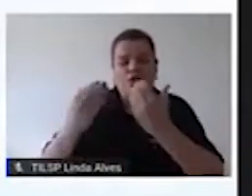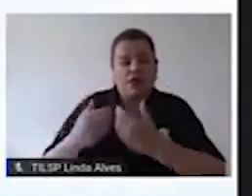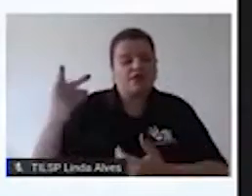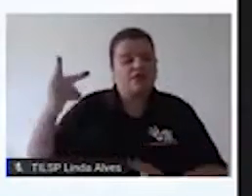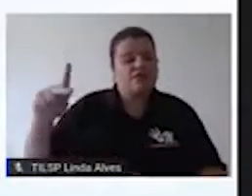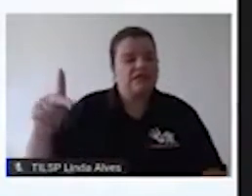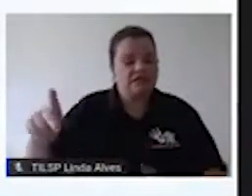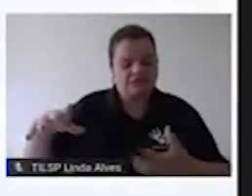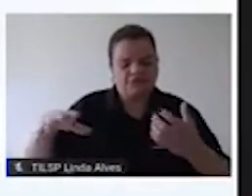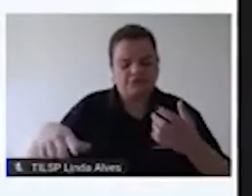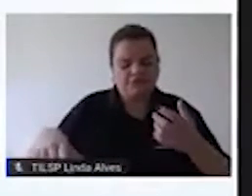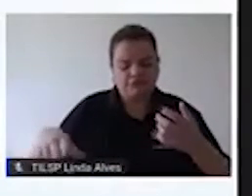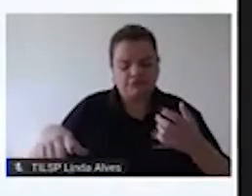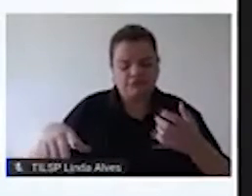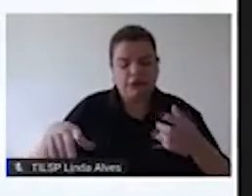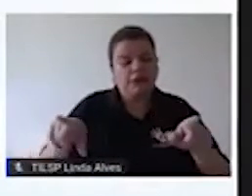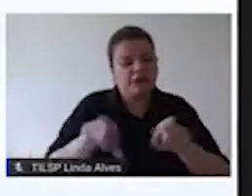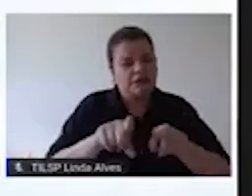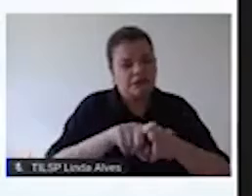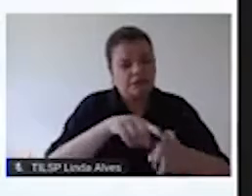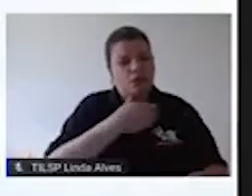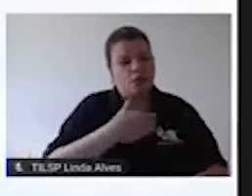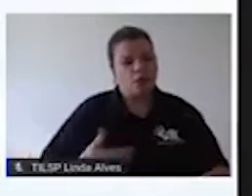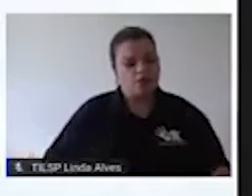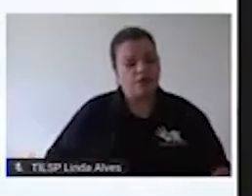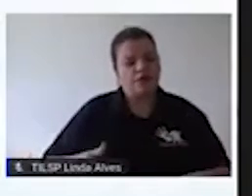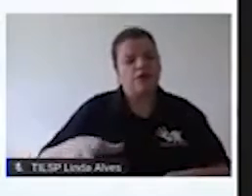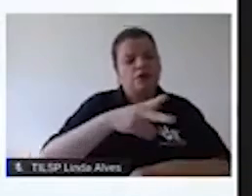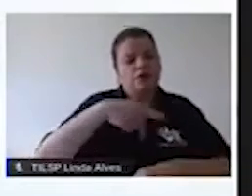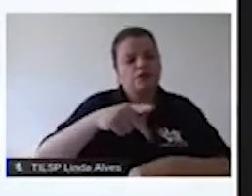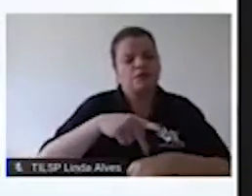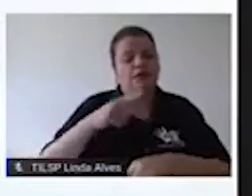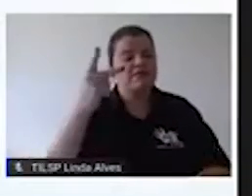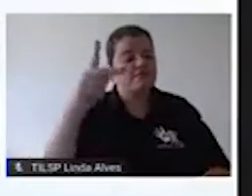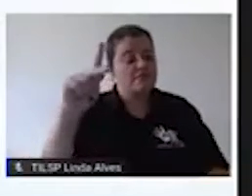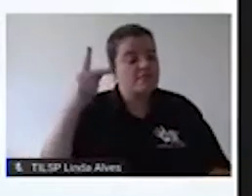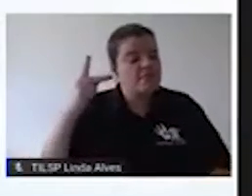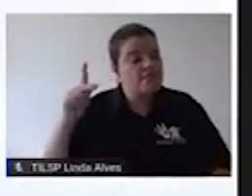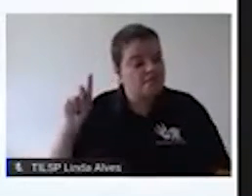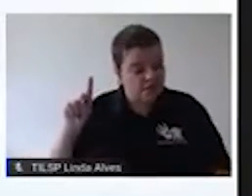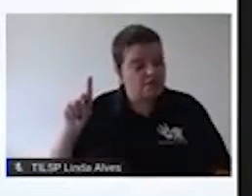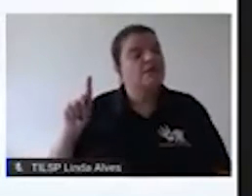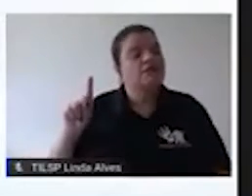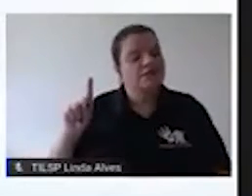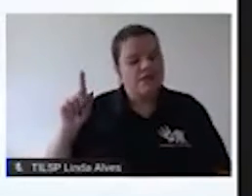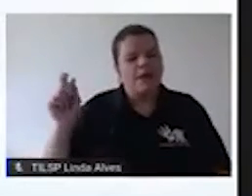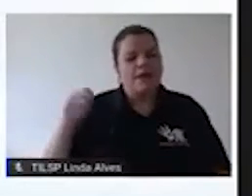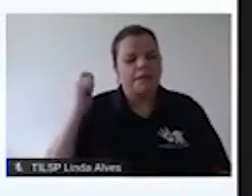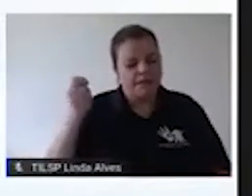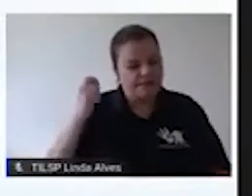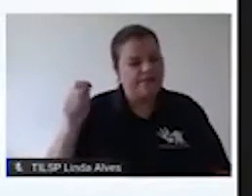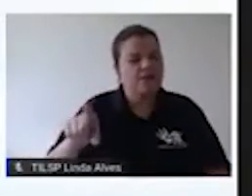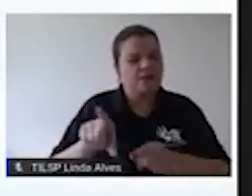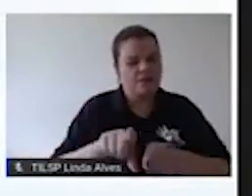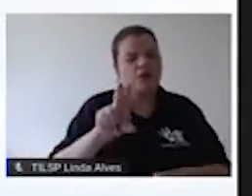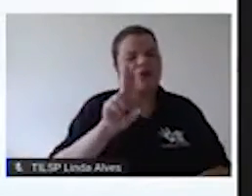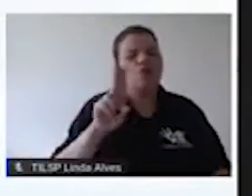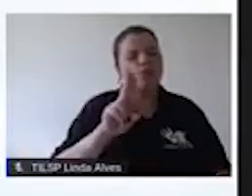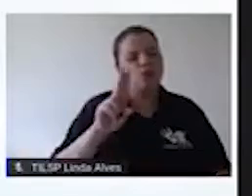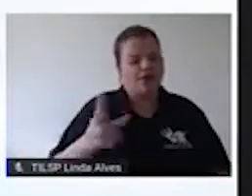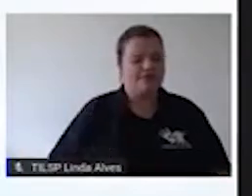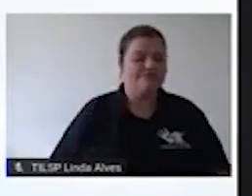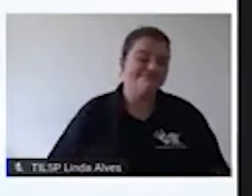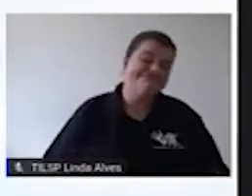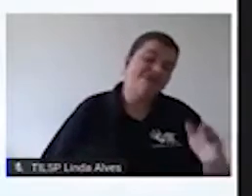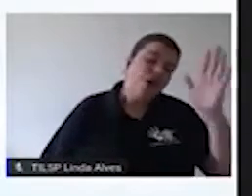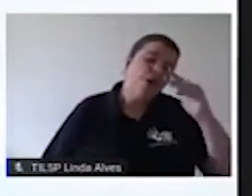pelo governo, né, dos respectivos países, e estão ajustando as suas legislações para isso. O Brasil